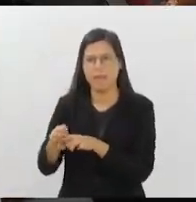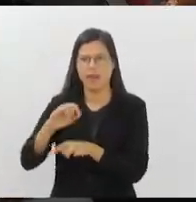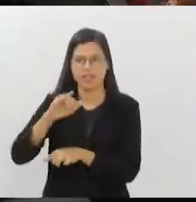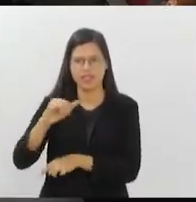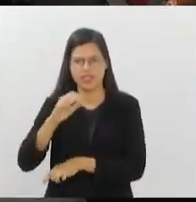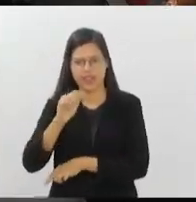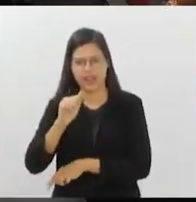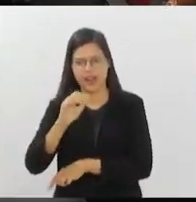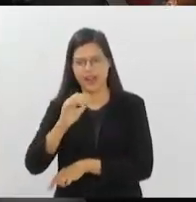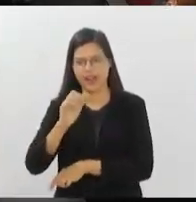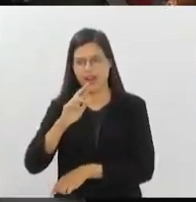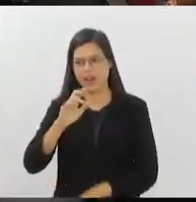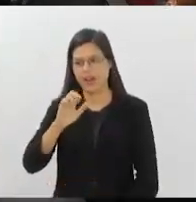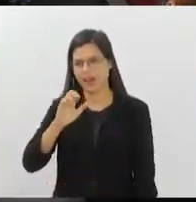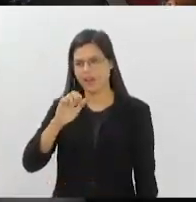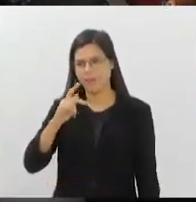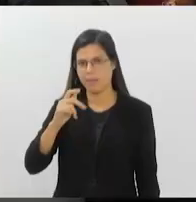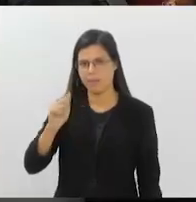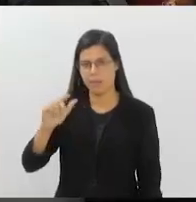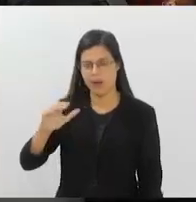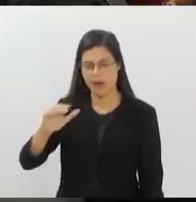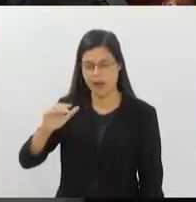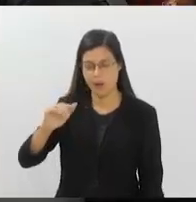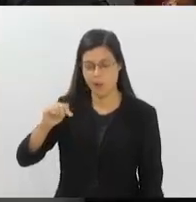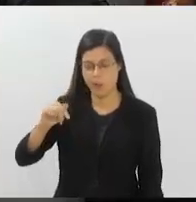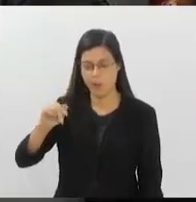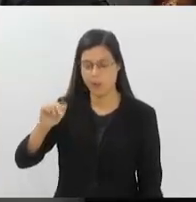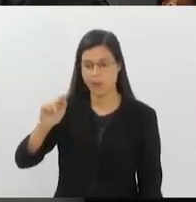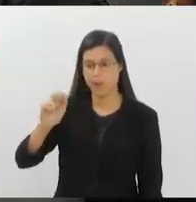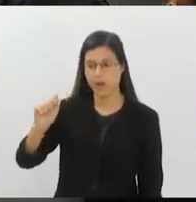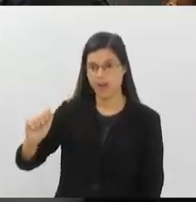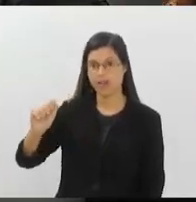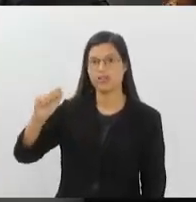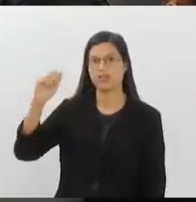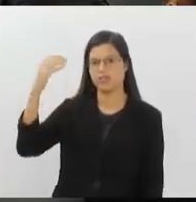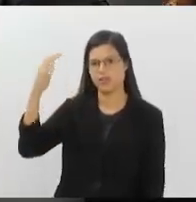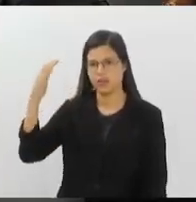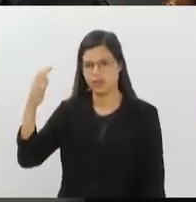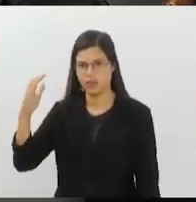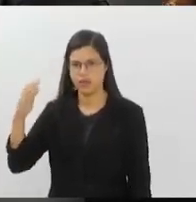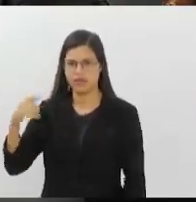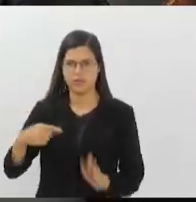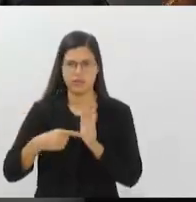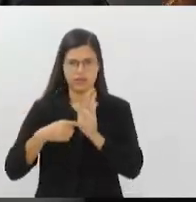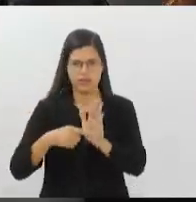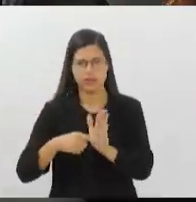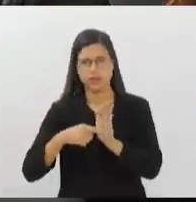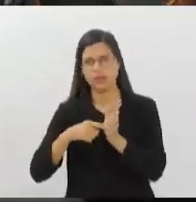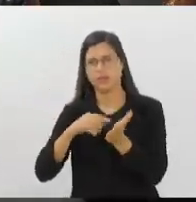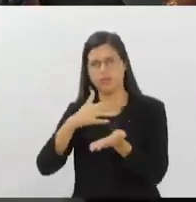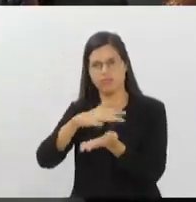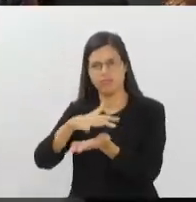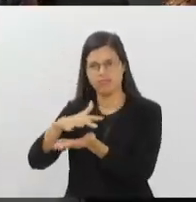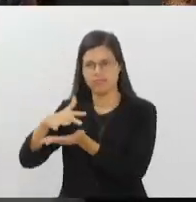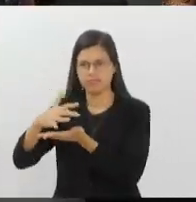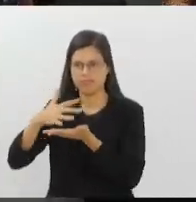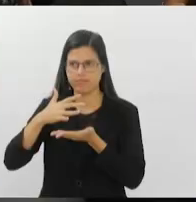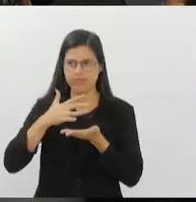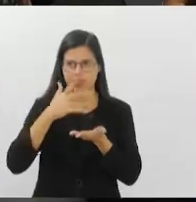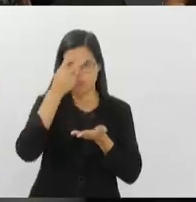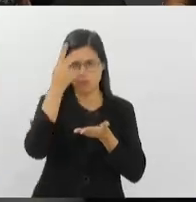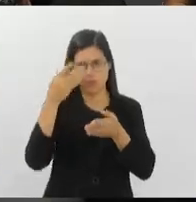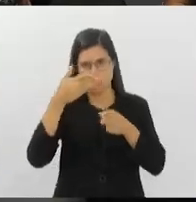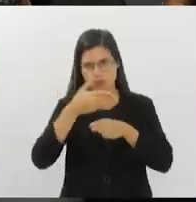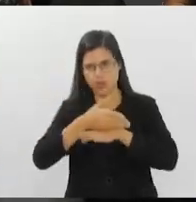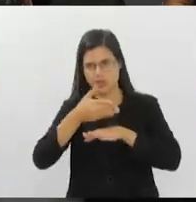Niterói. A gente vai mostrar um samba que veio do pessoal lá do Cabos Casa do Largo. A galera chegando, mandando esse papo aqui, ó.